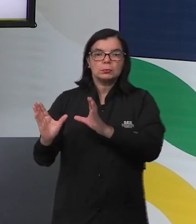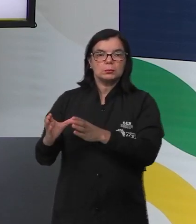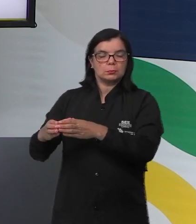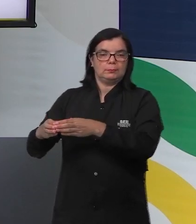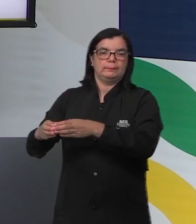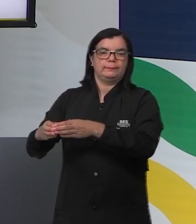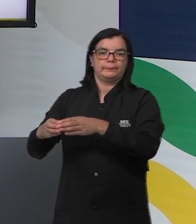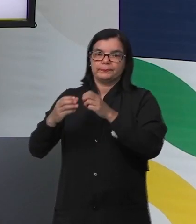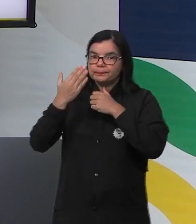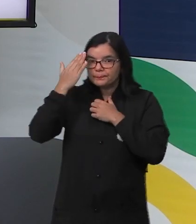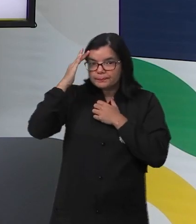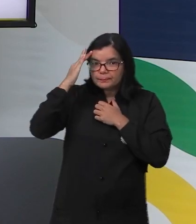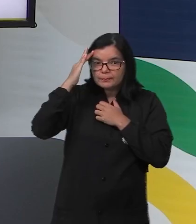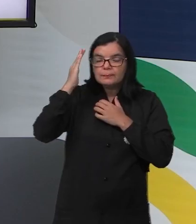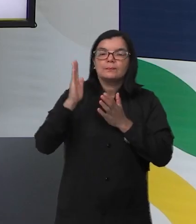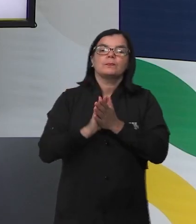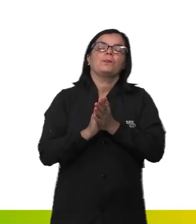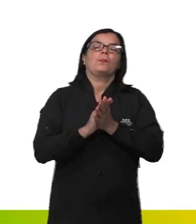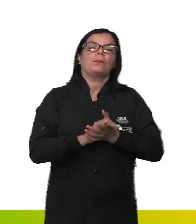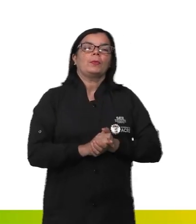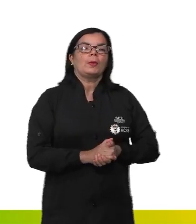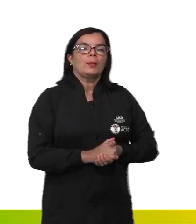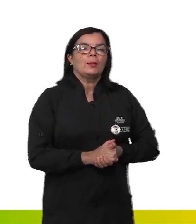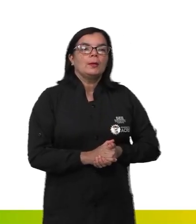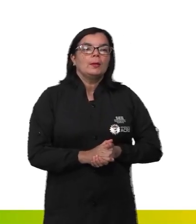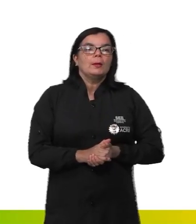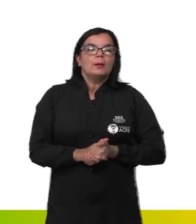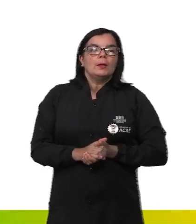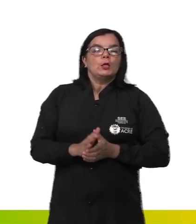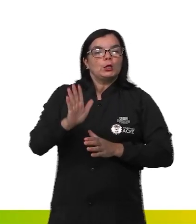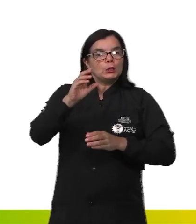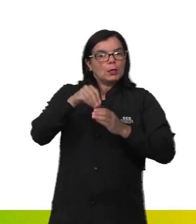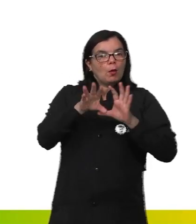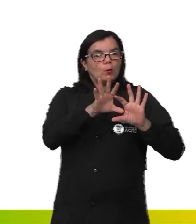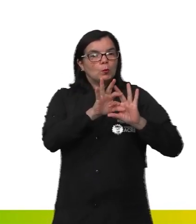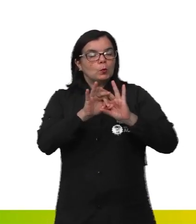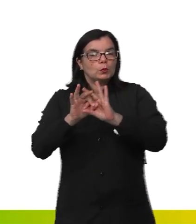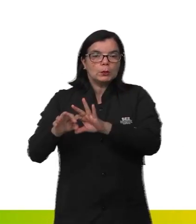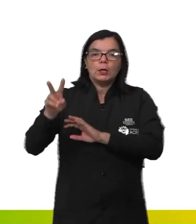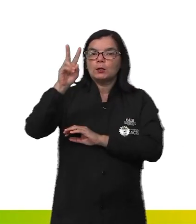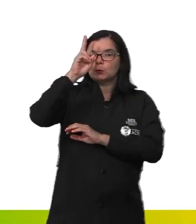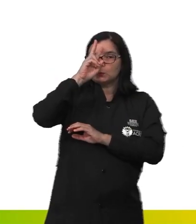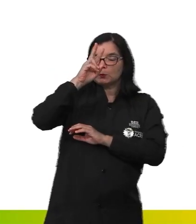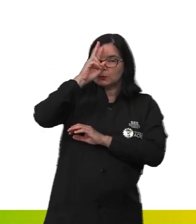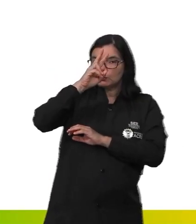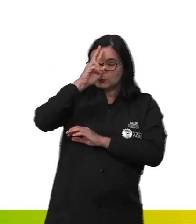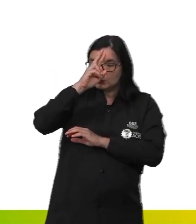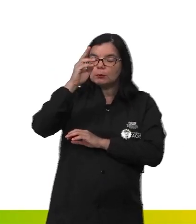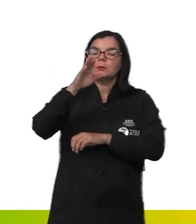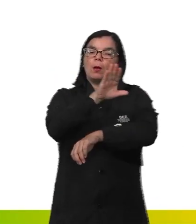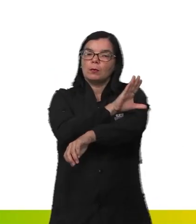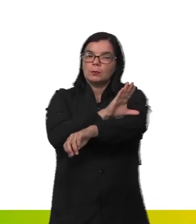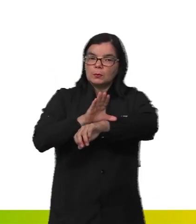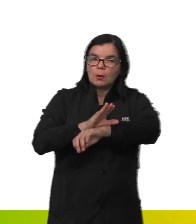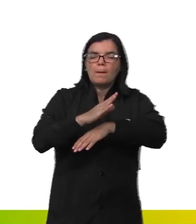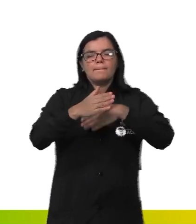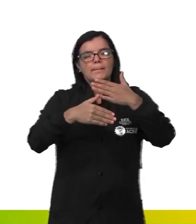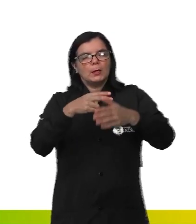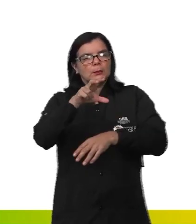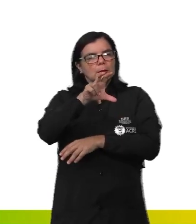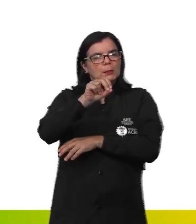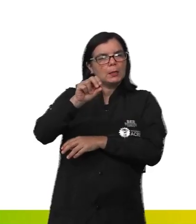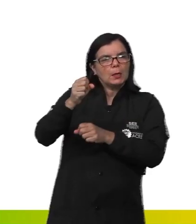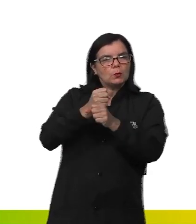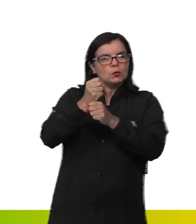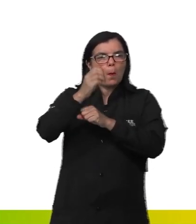comunidade. Compreendido? Então vamos avançar mais um pouquinho. Dentro de um contexto histórico, falando aqui da nossa cultura, com um pouco mais de